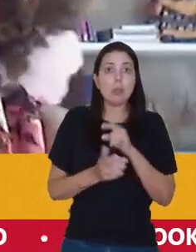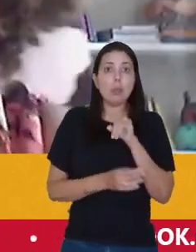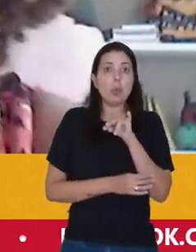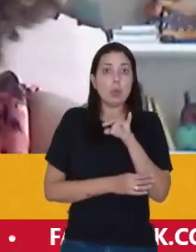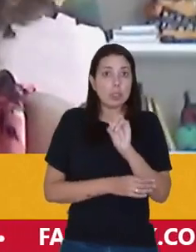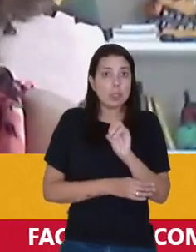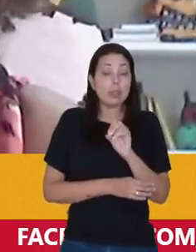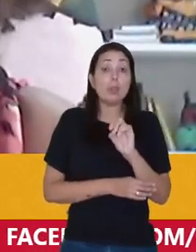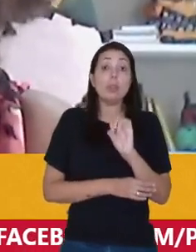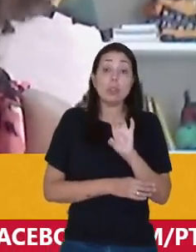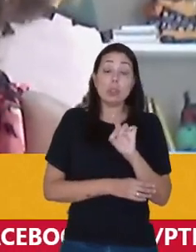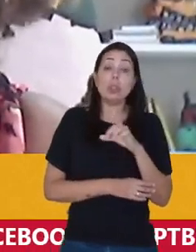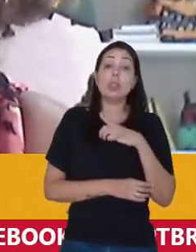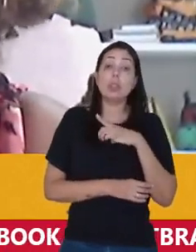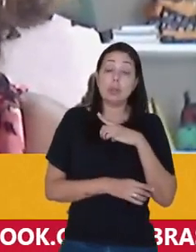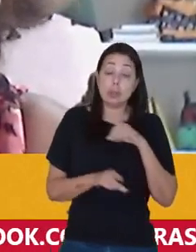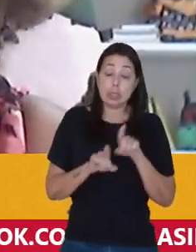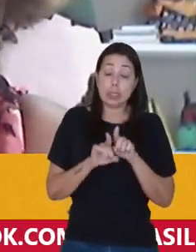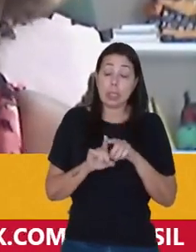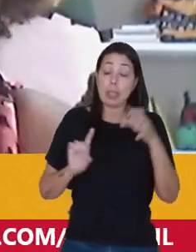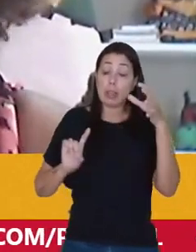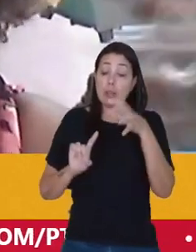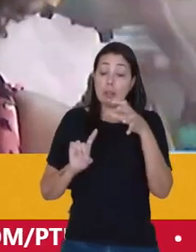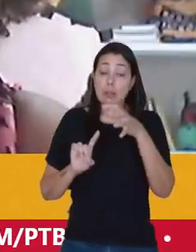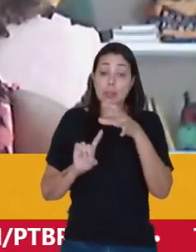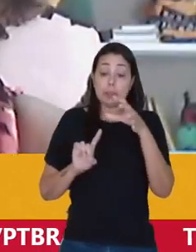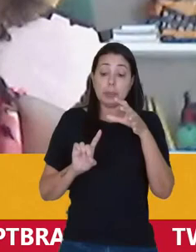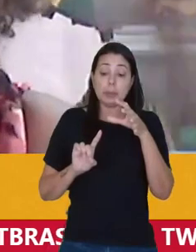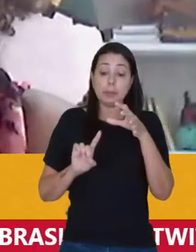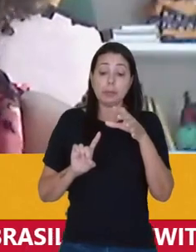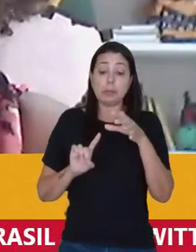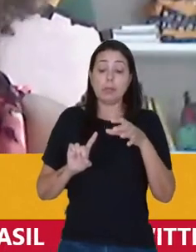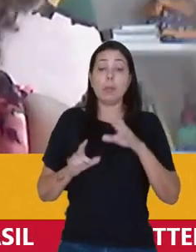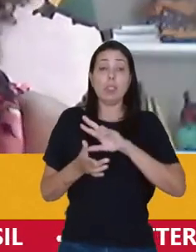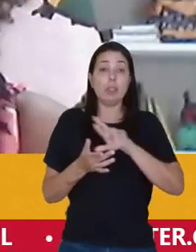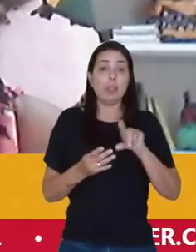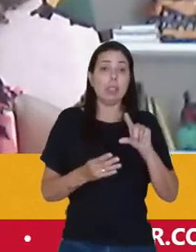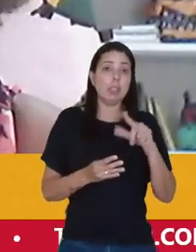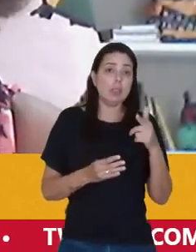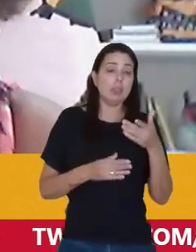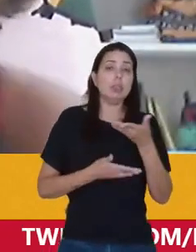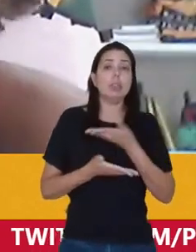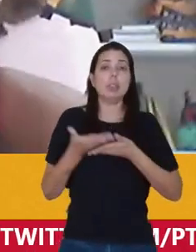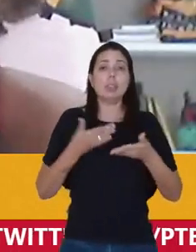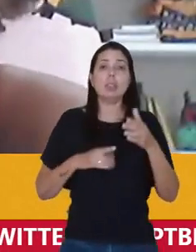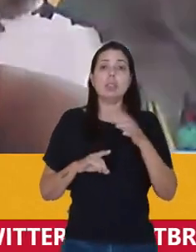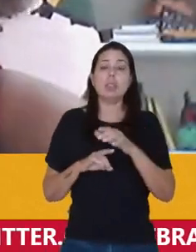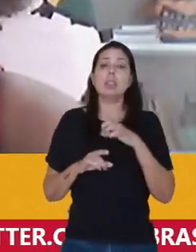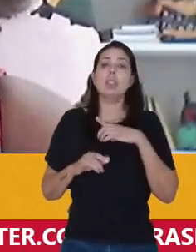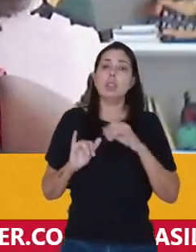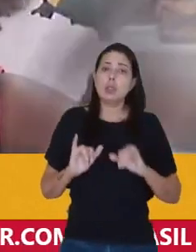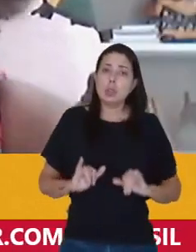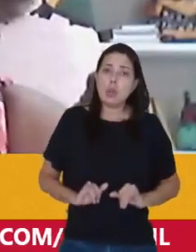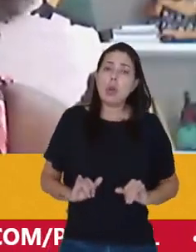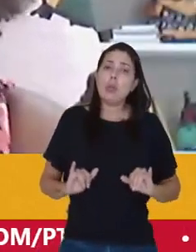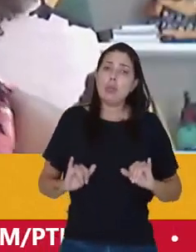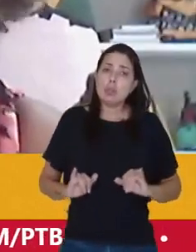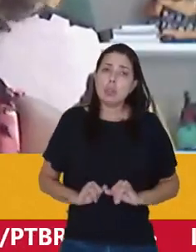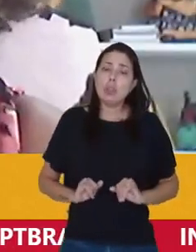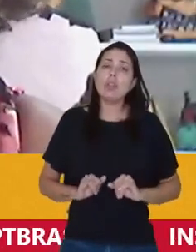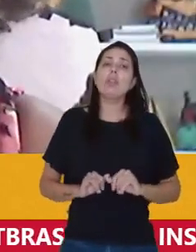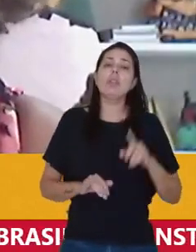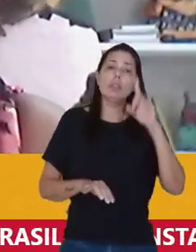a sociedade que sofreu tantas influências, né, de tantas outras interferências que sofreu e vem sofrendo